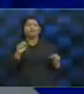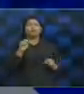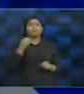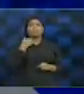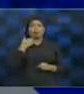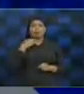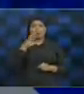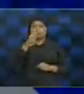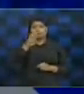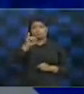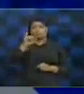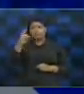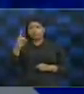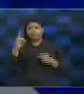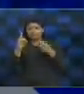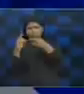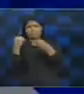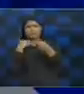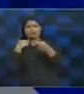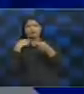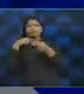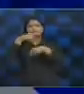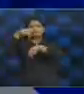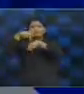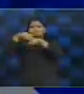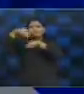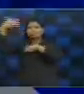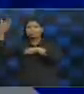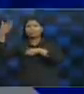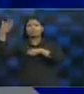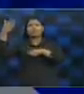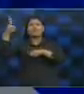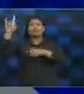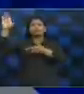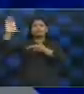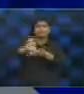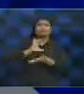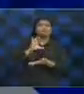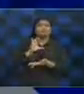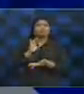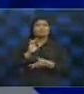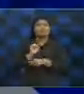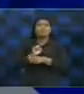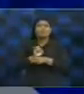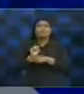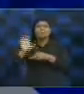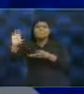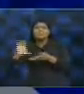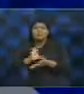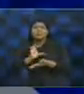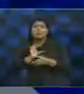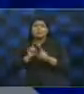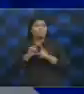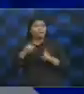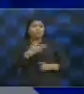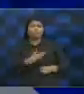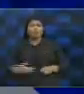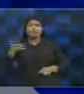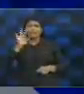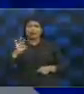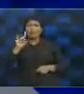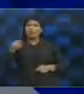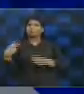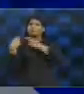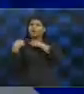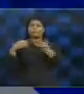virá na próxima gestão. Não tínhamos o aval do governo federal, mas com esse empréstimo nós teríamos a capacidade de